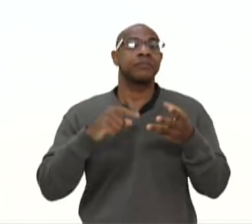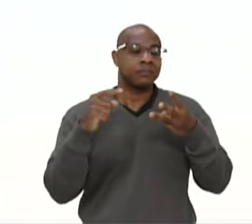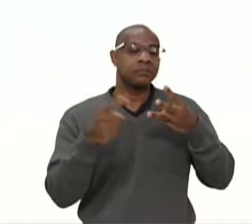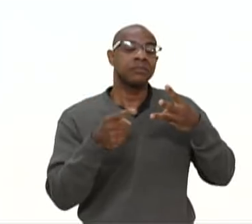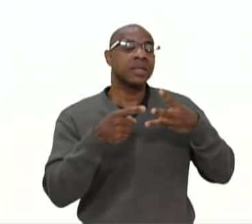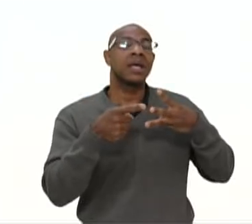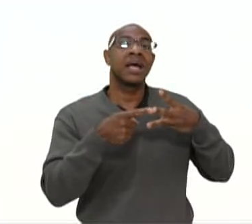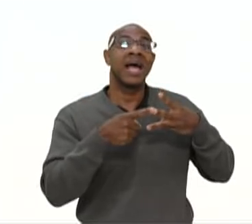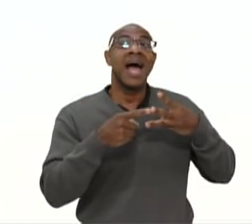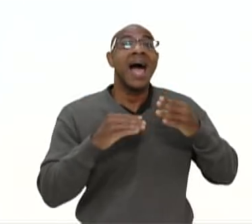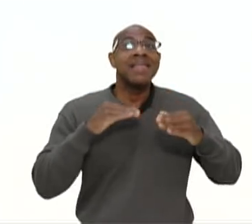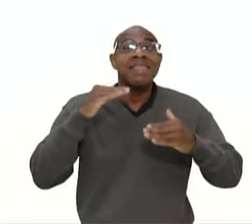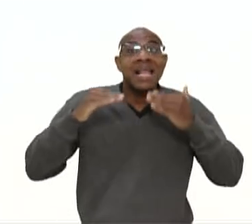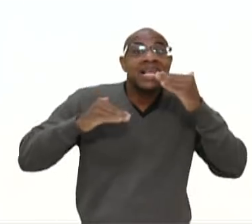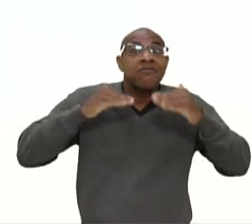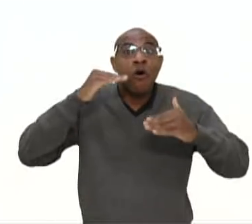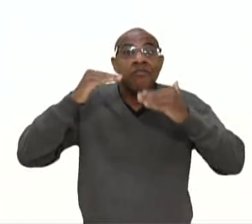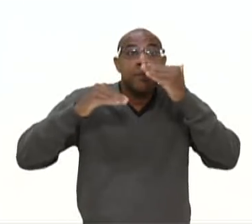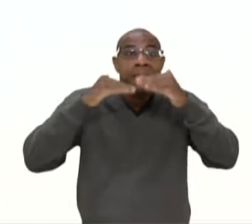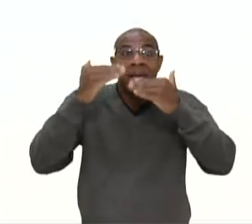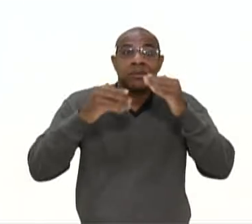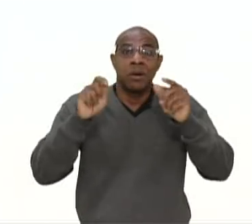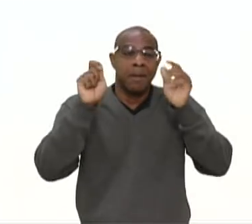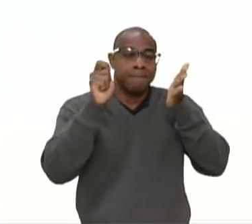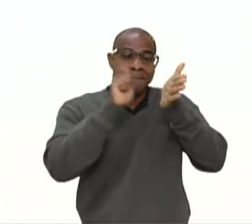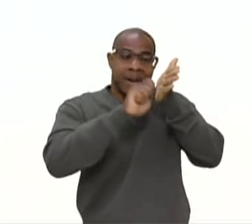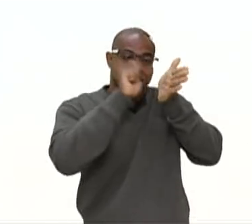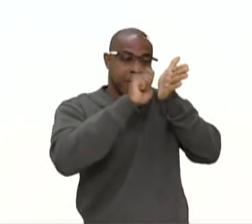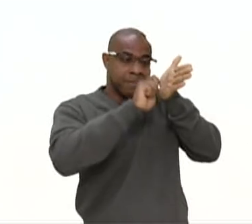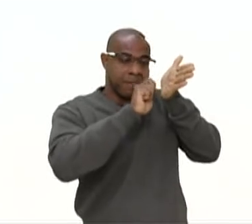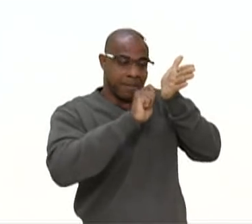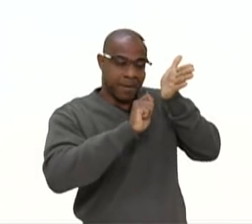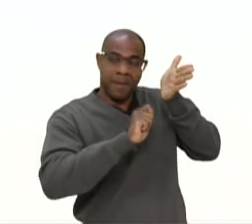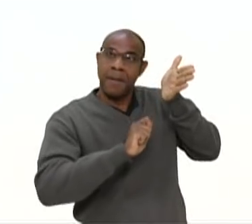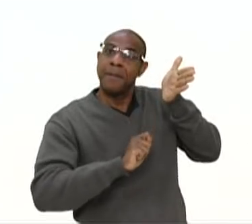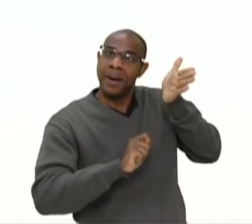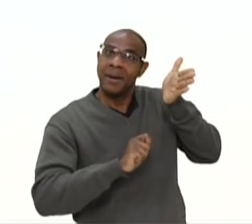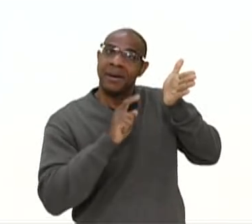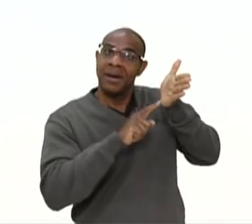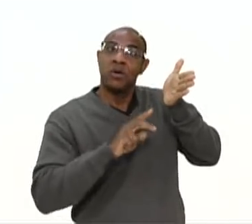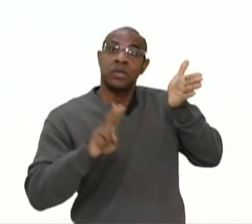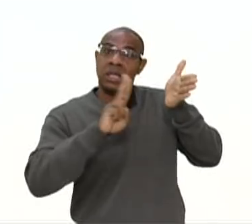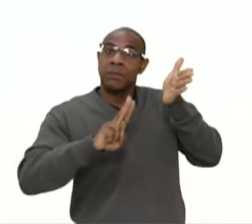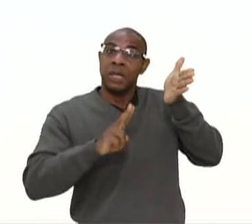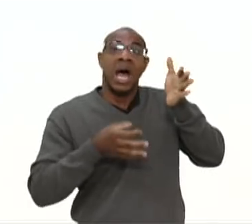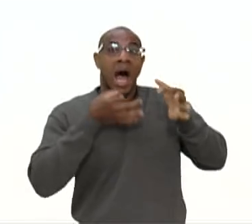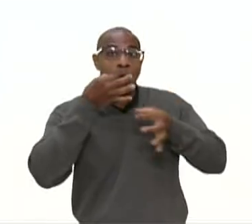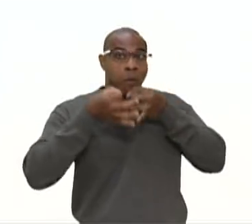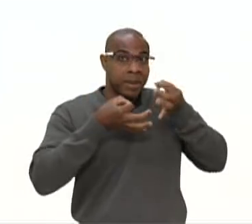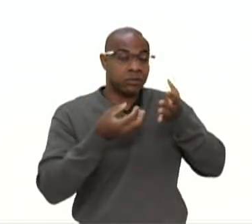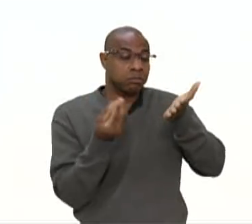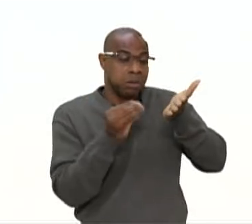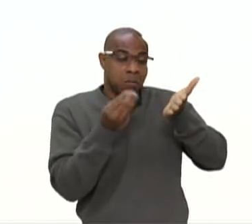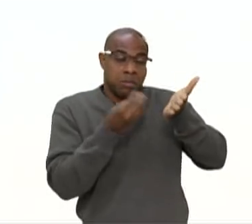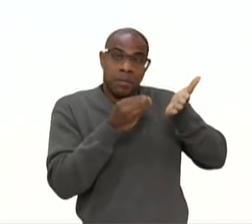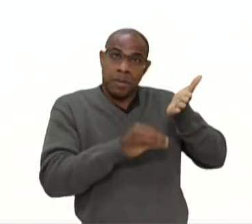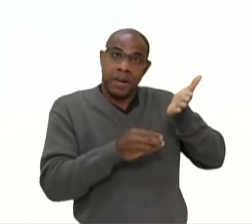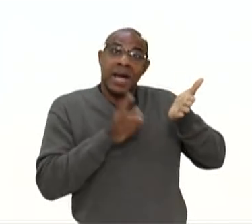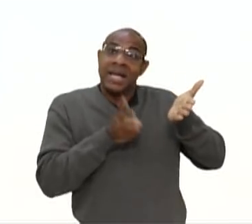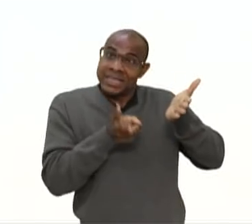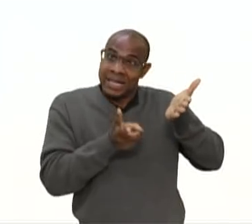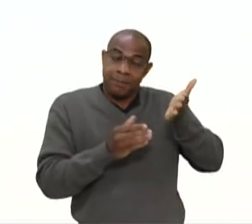Desenvolvimento, explicitação do posicionamento adotado com a utilização de argumentos. Sempre no